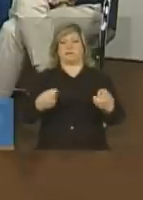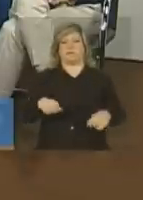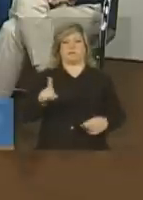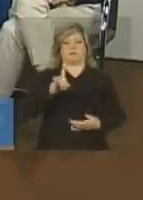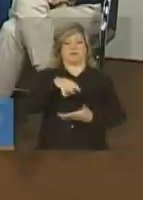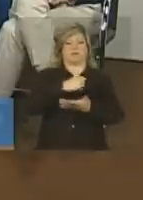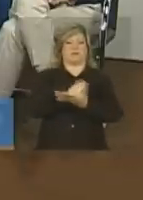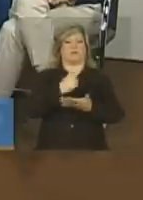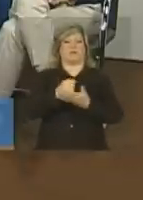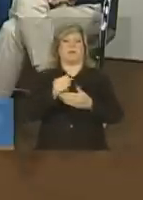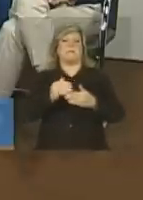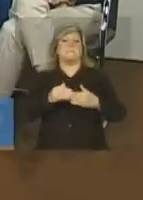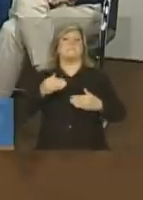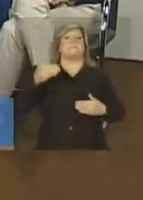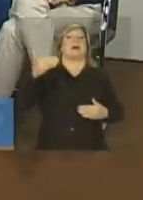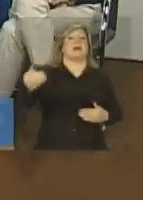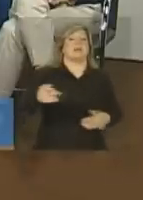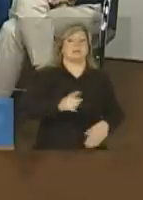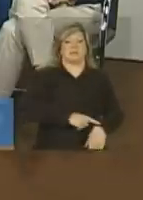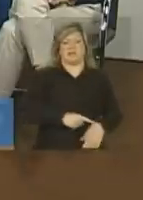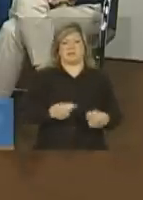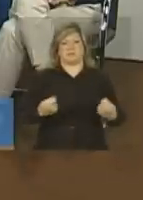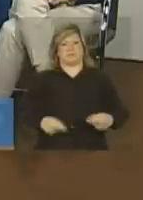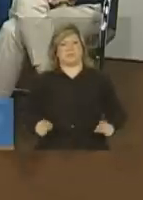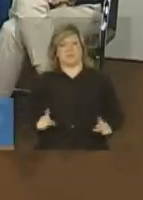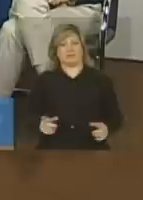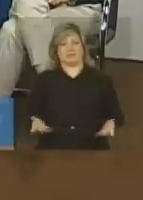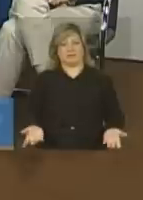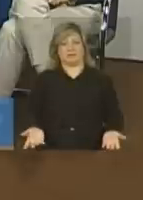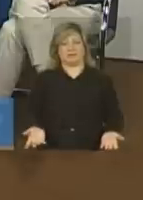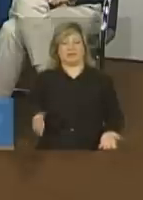uma contratação por mais tempo. Isso pode ser